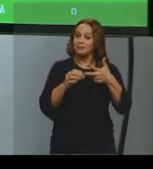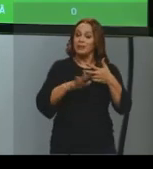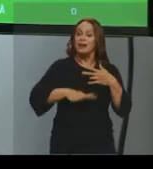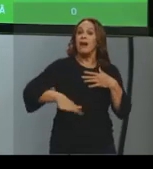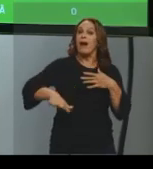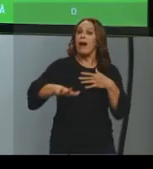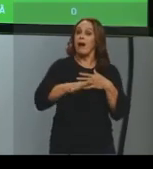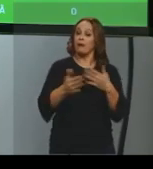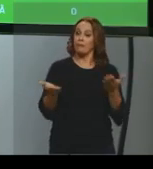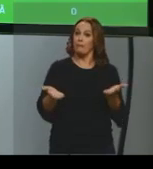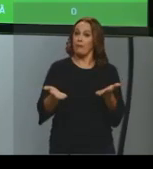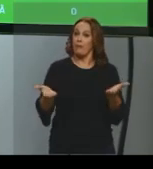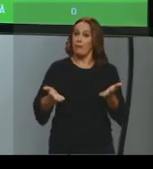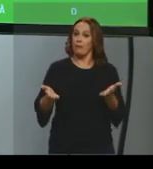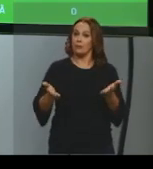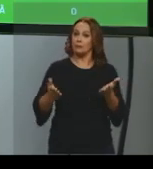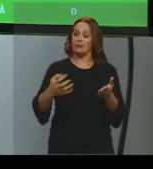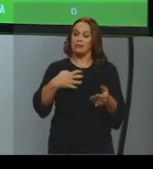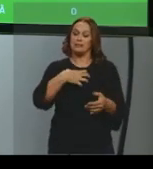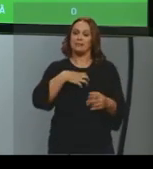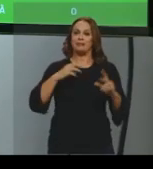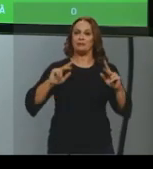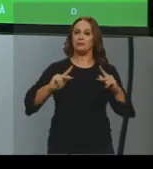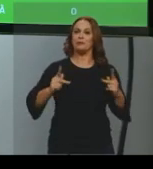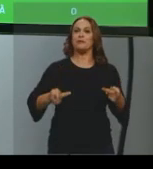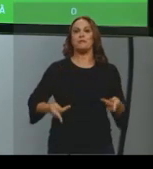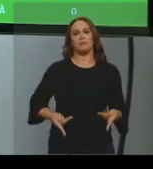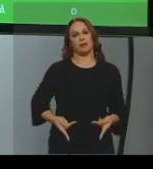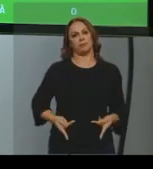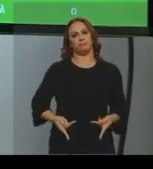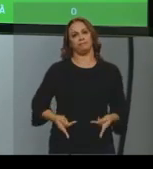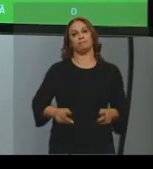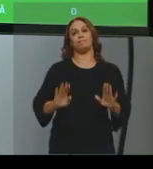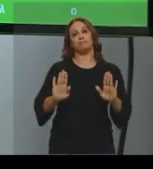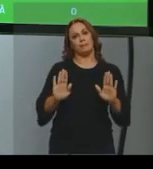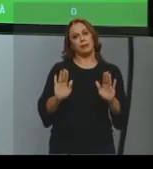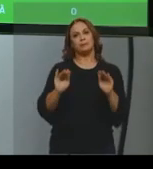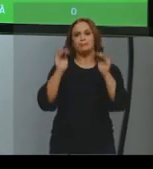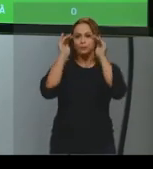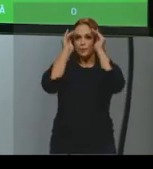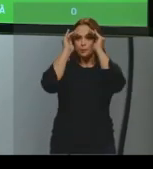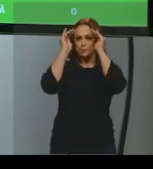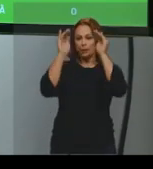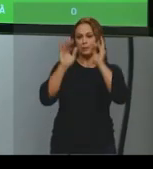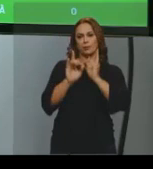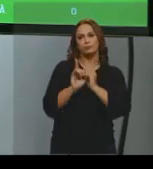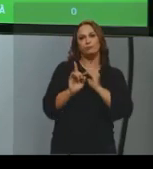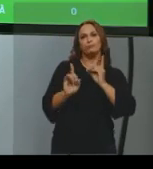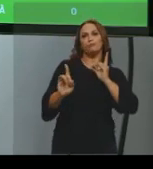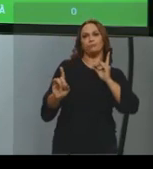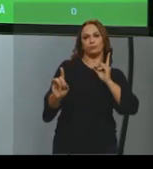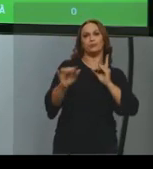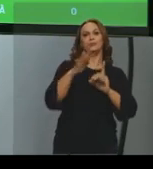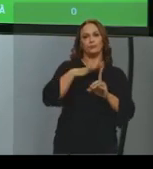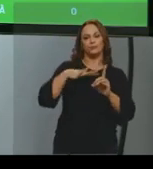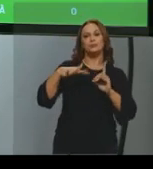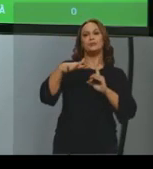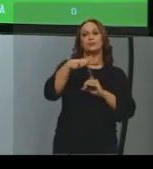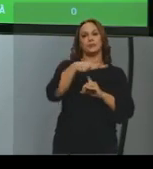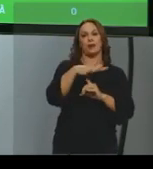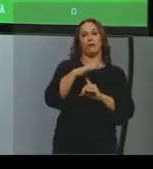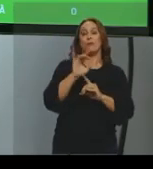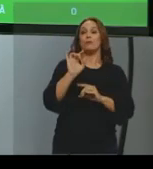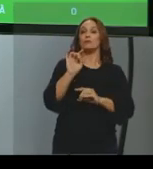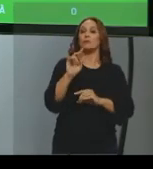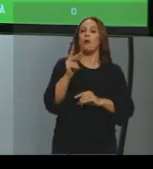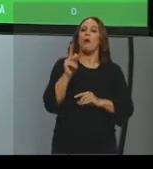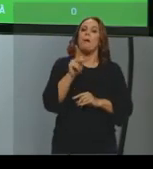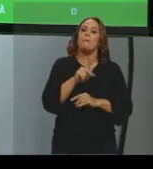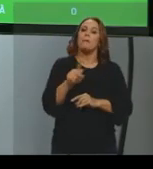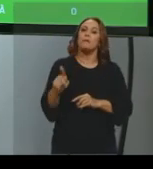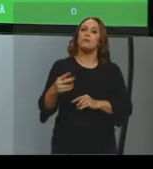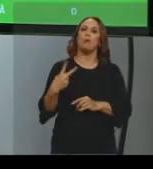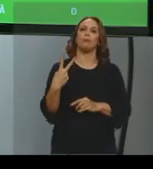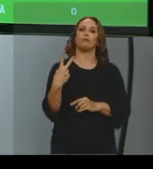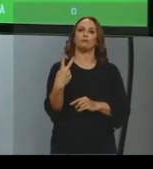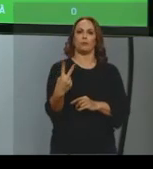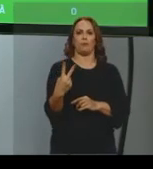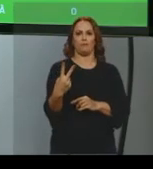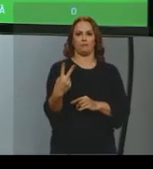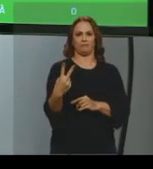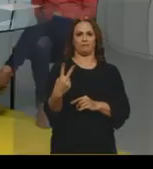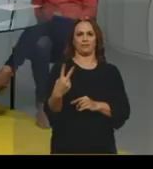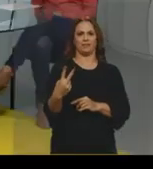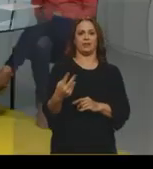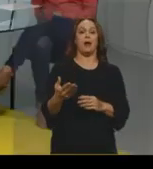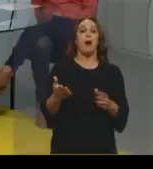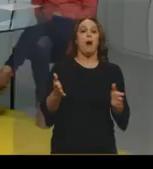Ciências Humanas. Respeitando o distanciamento social, teremos apenas 2 professores por bloco. Nesse primeiro bloco, estão